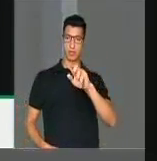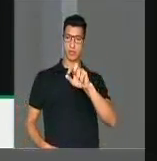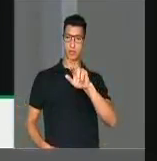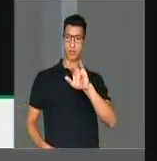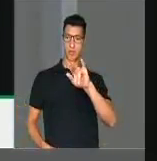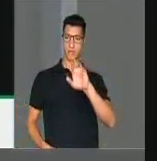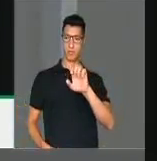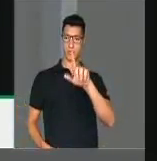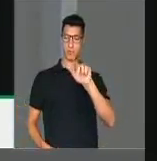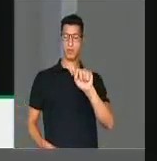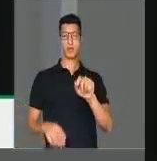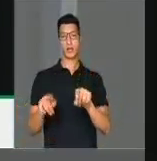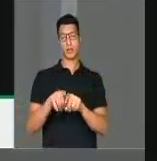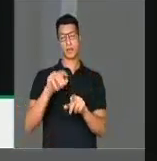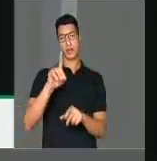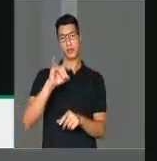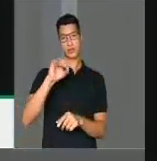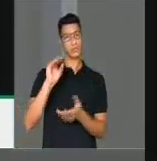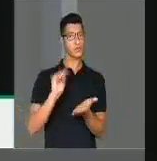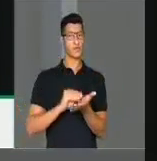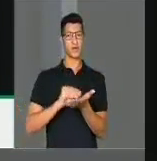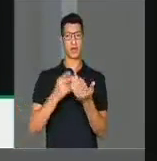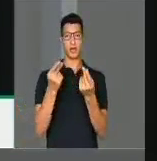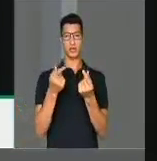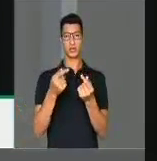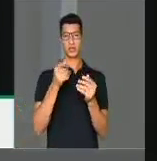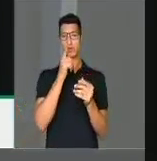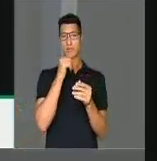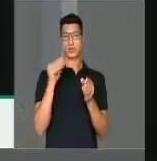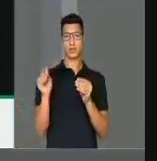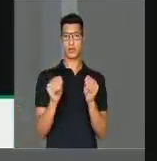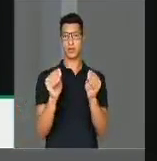do ministro do Planejamento Diogo, de não faltar recursos para